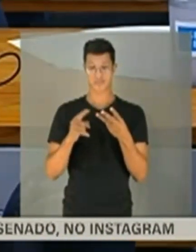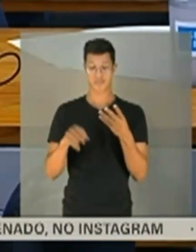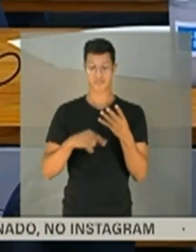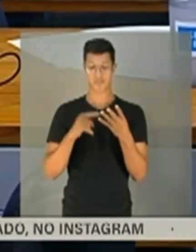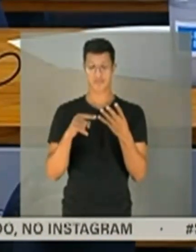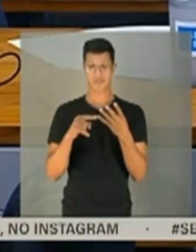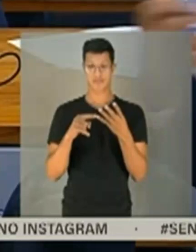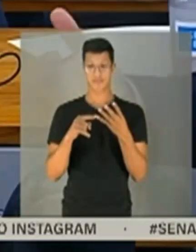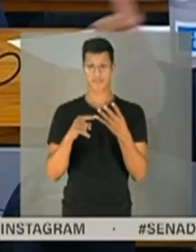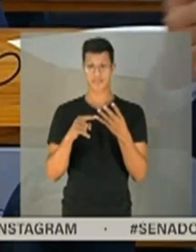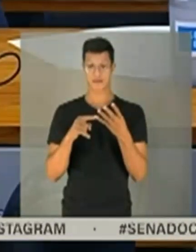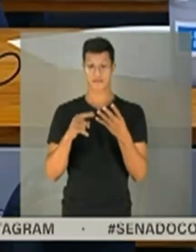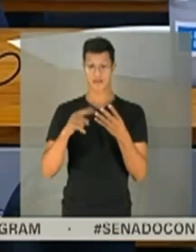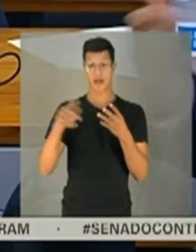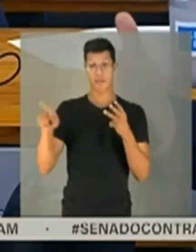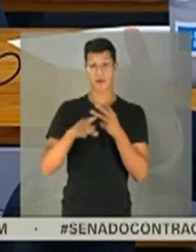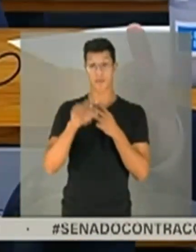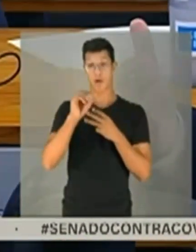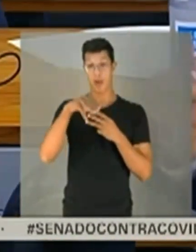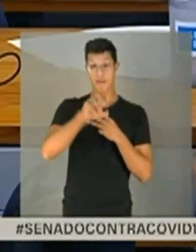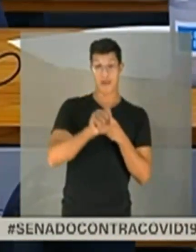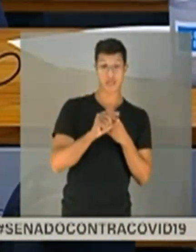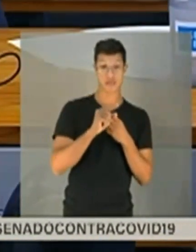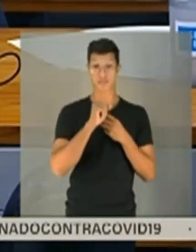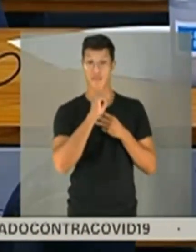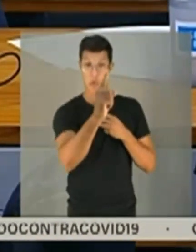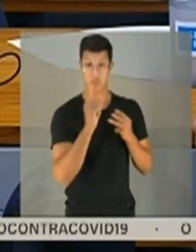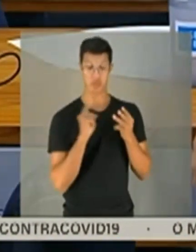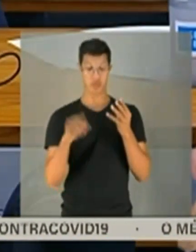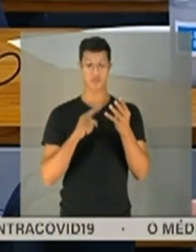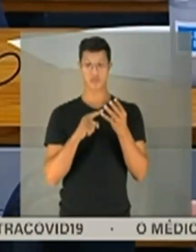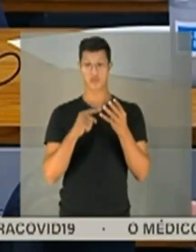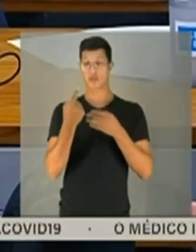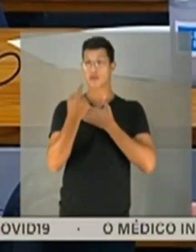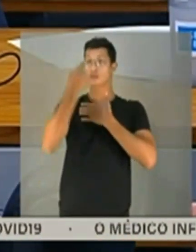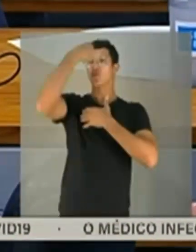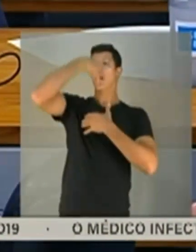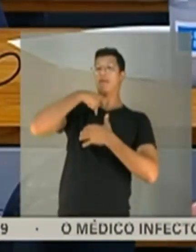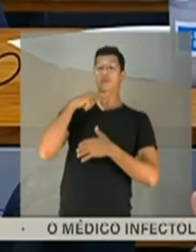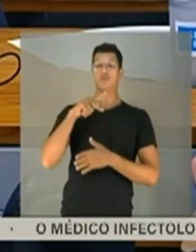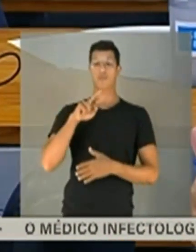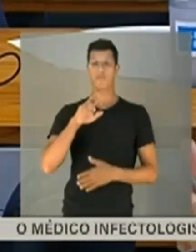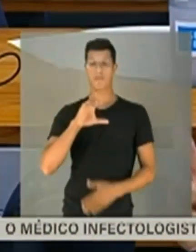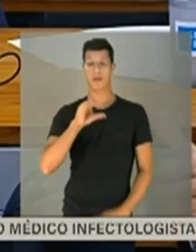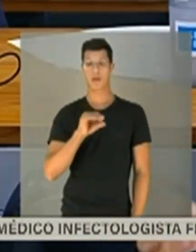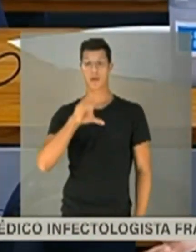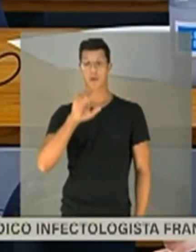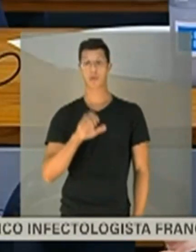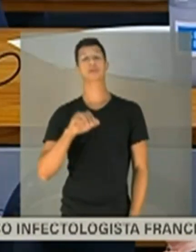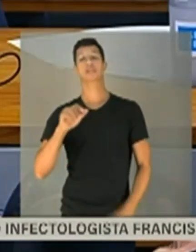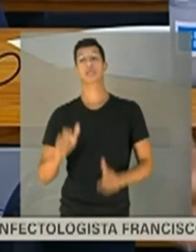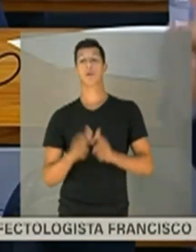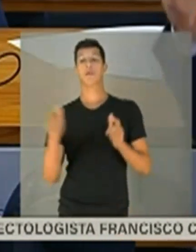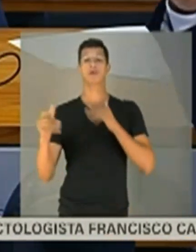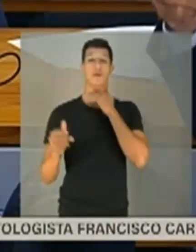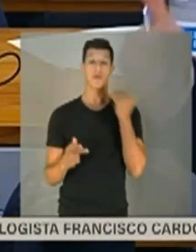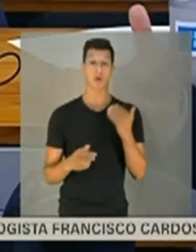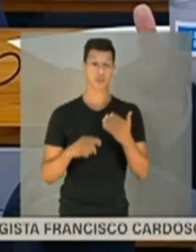né? A própria OMS foi e voltou. Entubamento precoce, que aumentou a